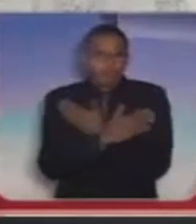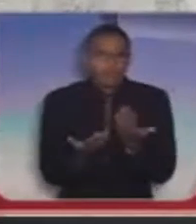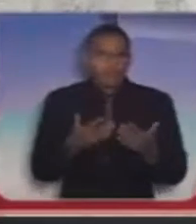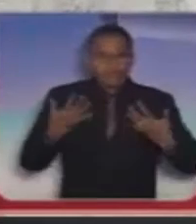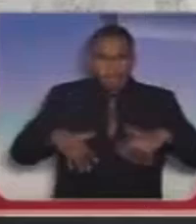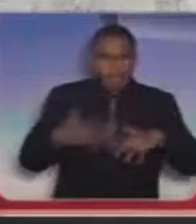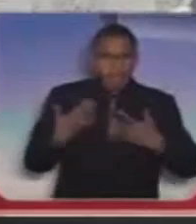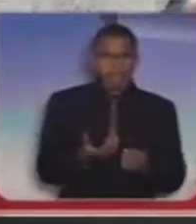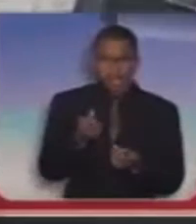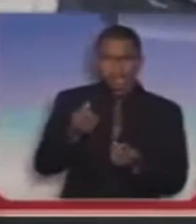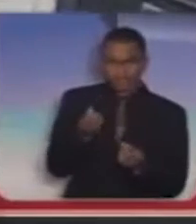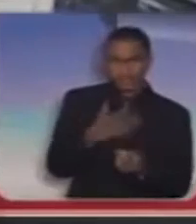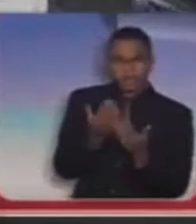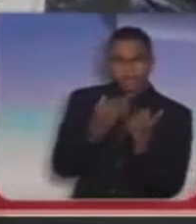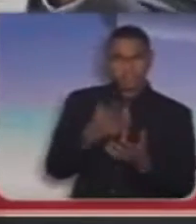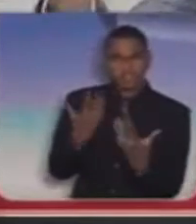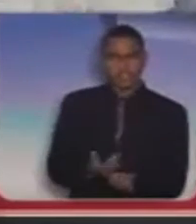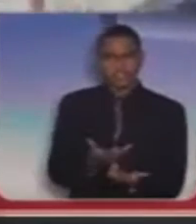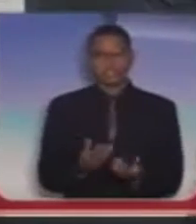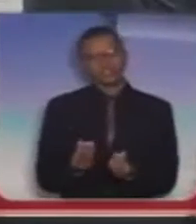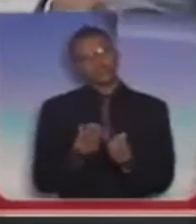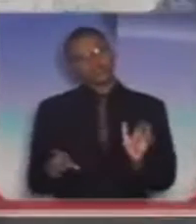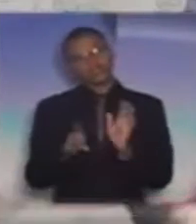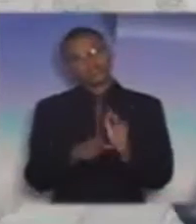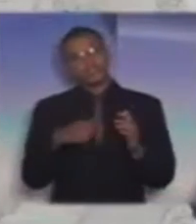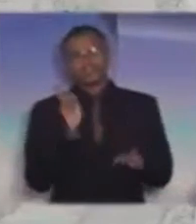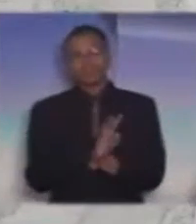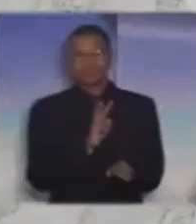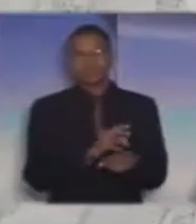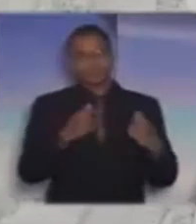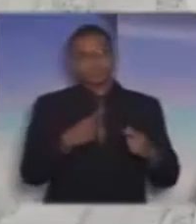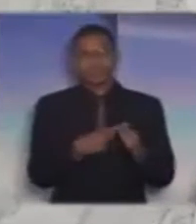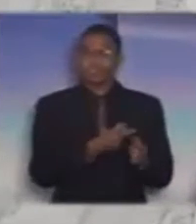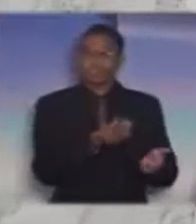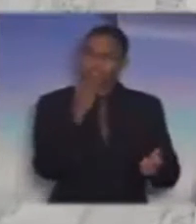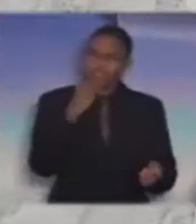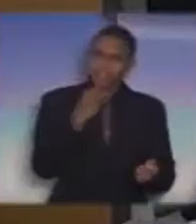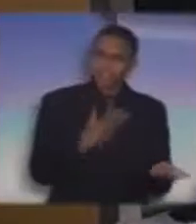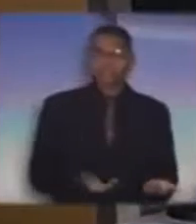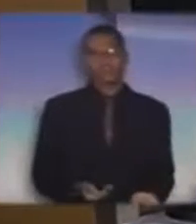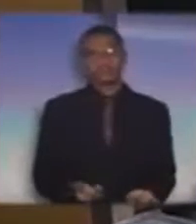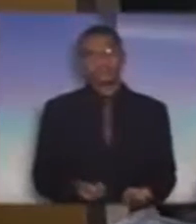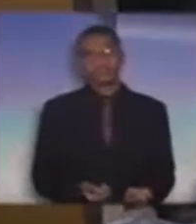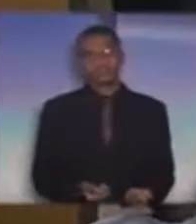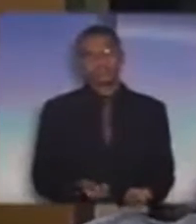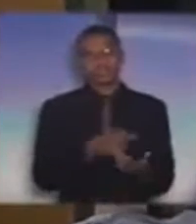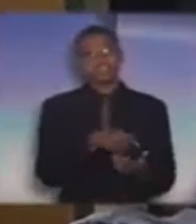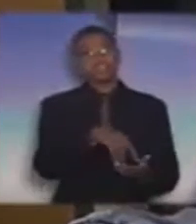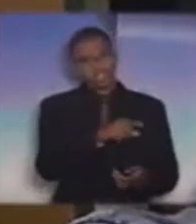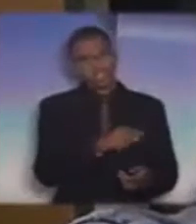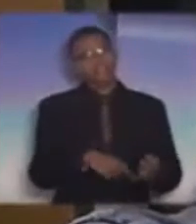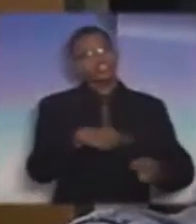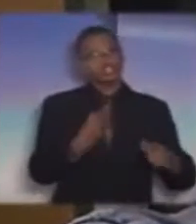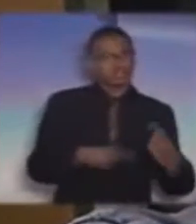é o cidadão trabalhador tem que ter proteção legal porque ele é o pólo mais fraco do processo mas eles estavam lá discutindo